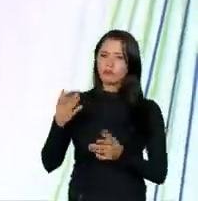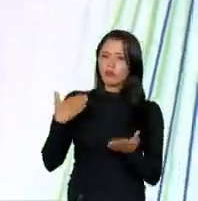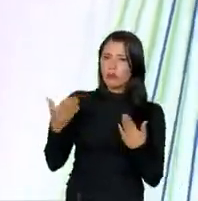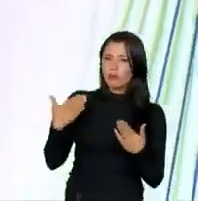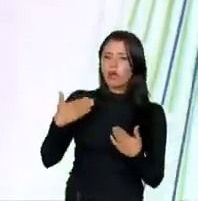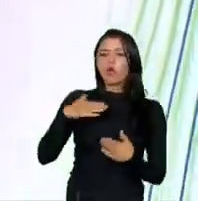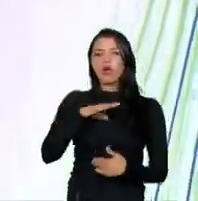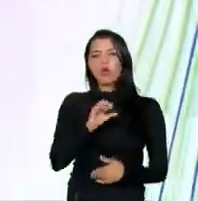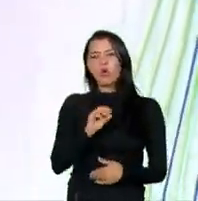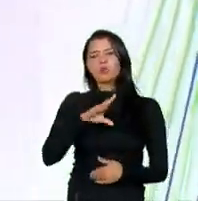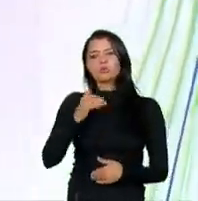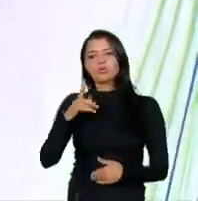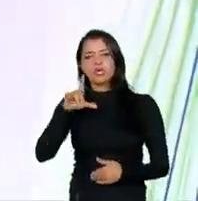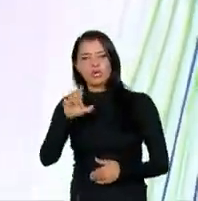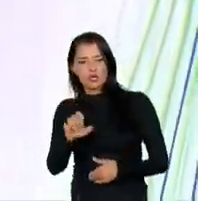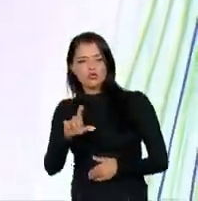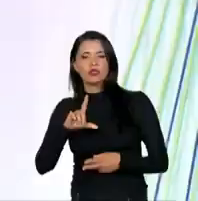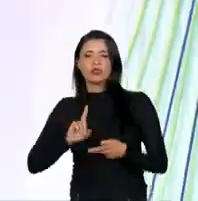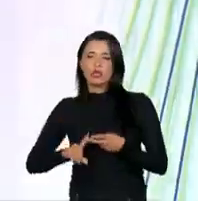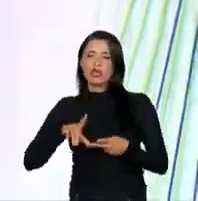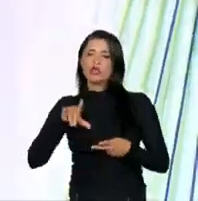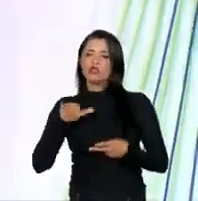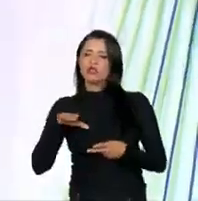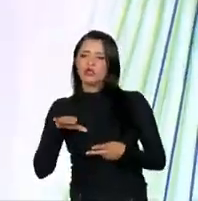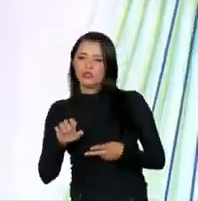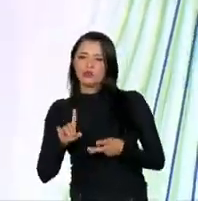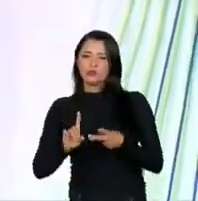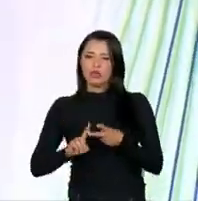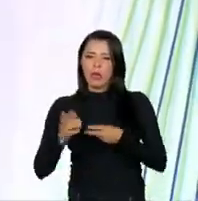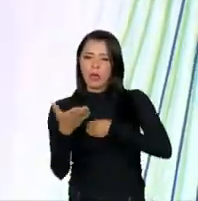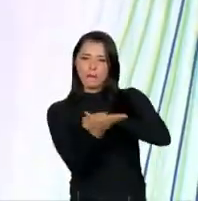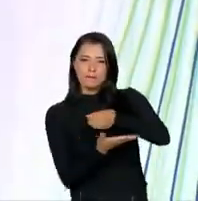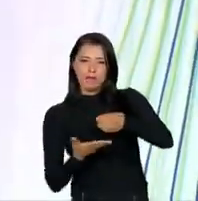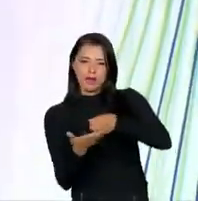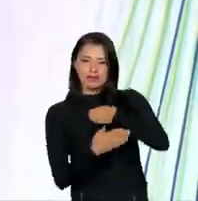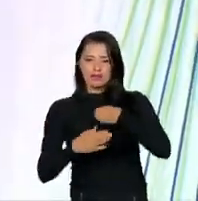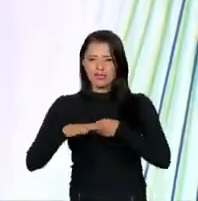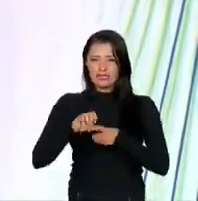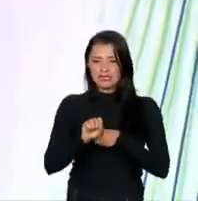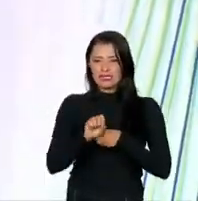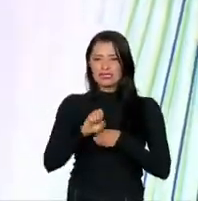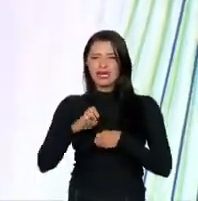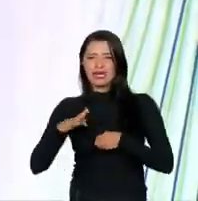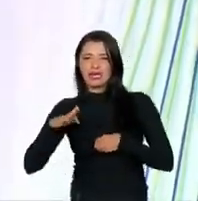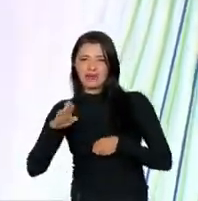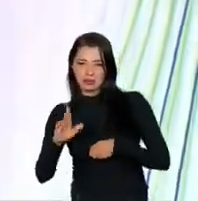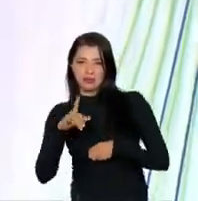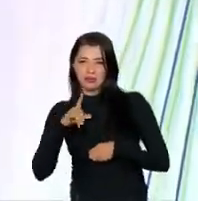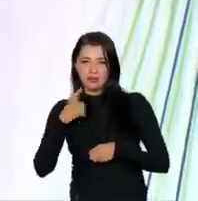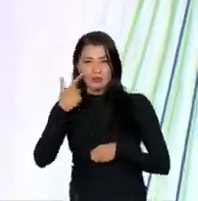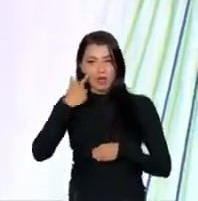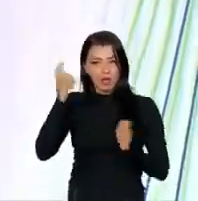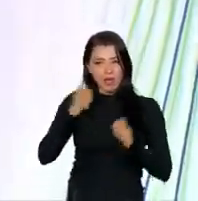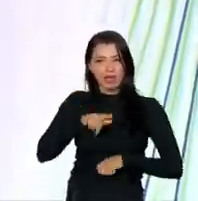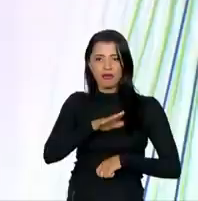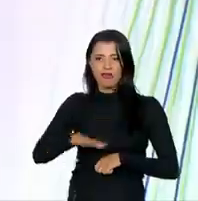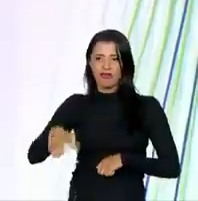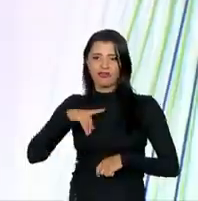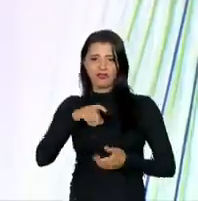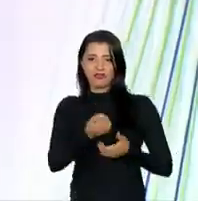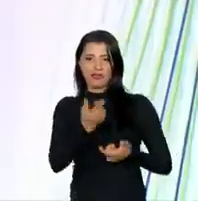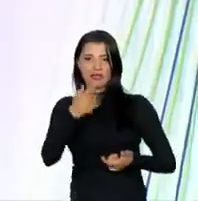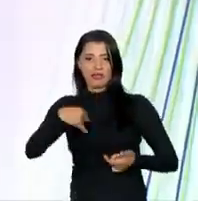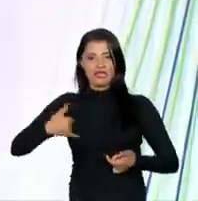o CONSED, com o DIME, que a base, os pontos do SAEB para considerar que uma criança é alfabetizada na idade certa